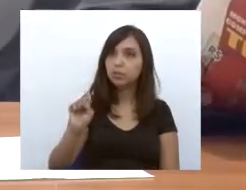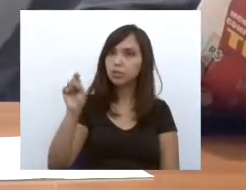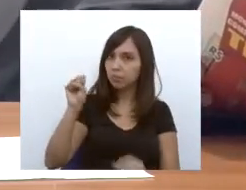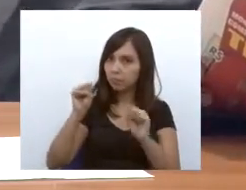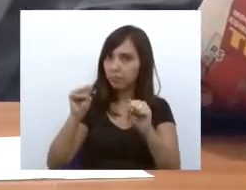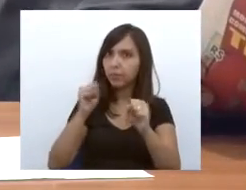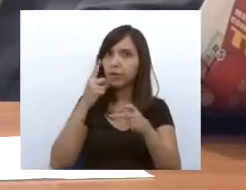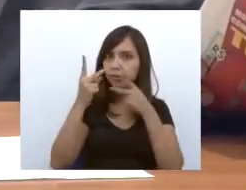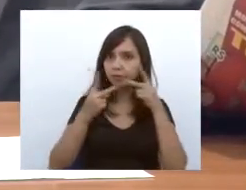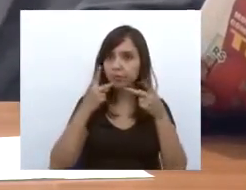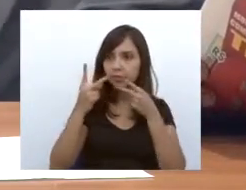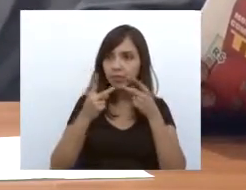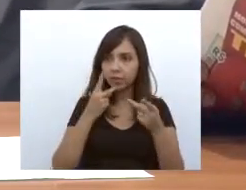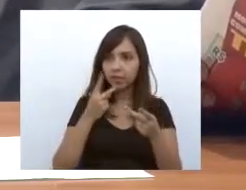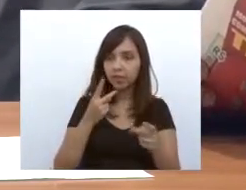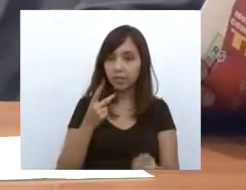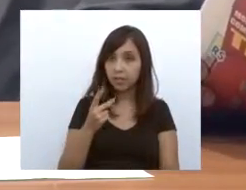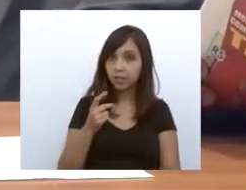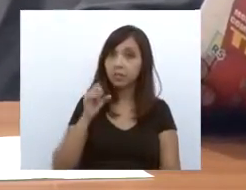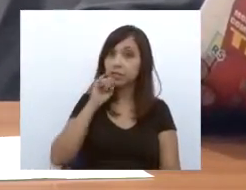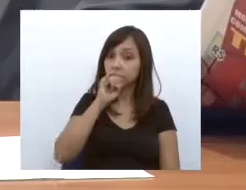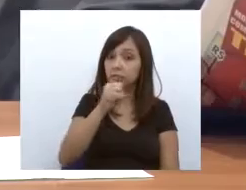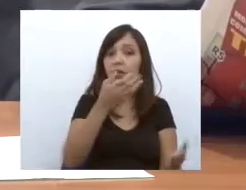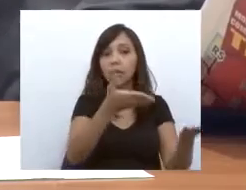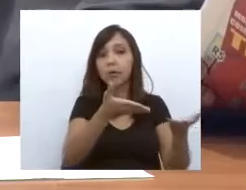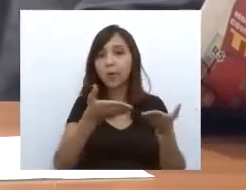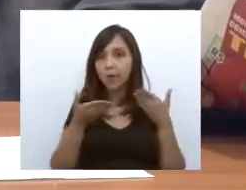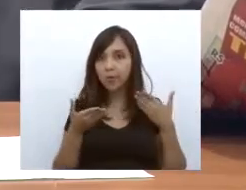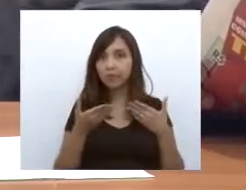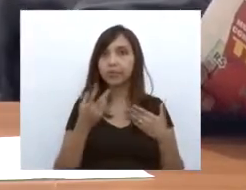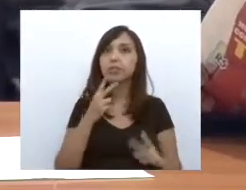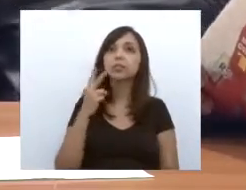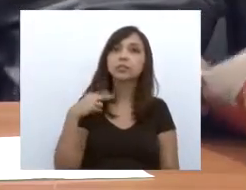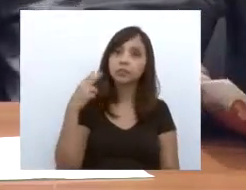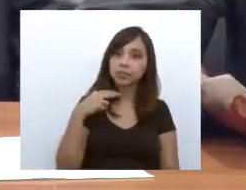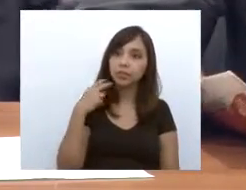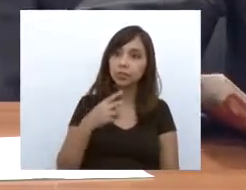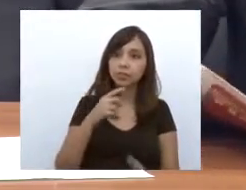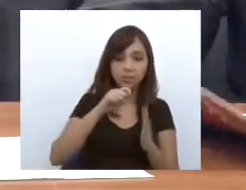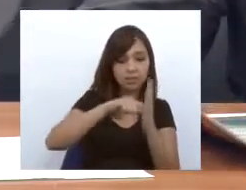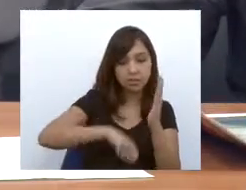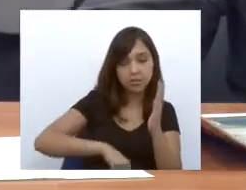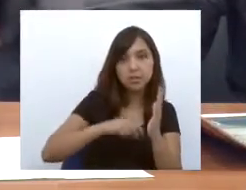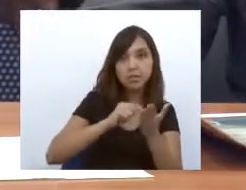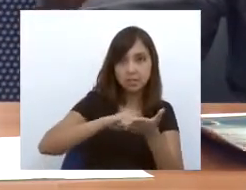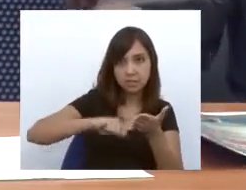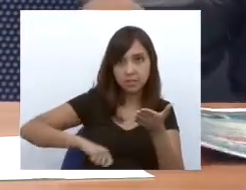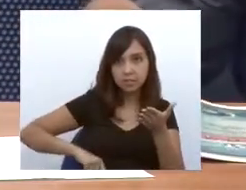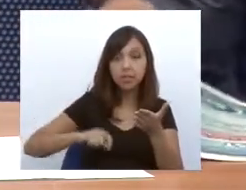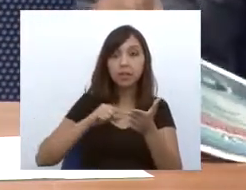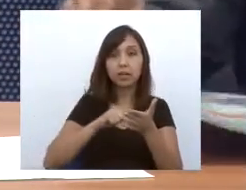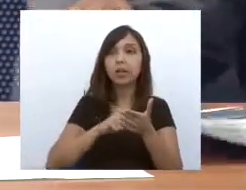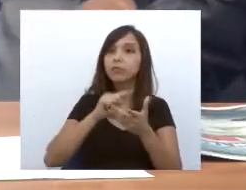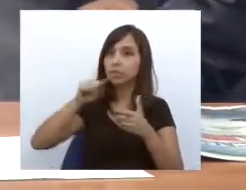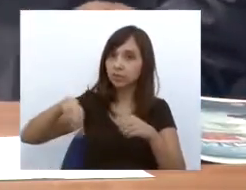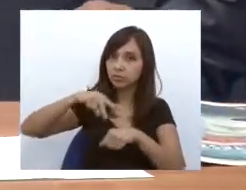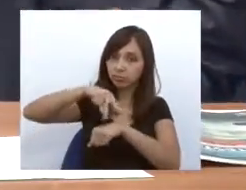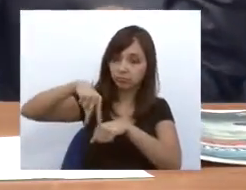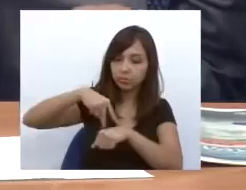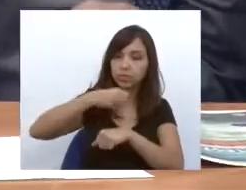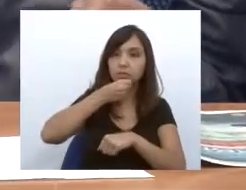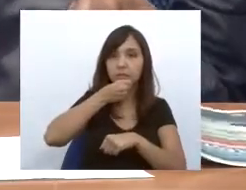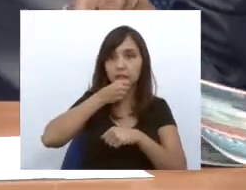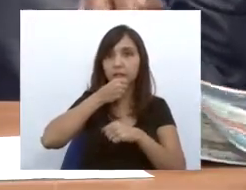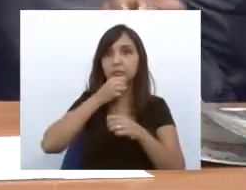falar. Quando há convite, digamos, do vereador de uma pessoa, escreve-se na tribuna livre e nós deixamos falar. Na